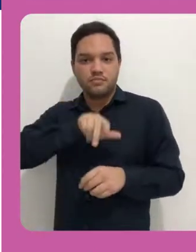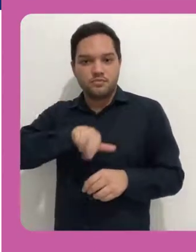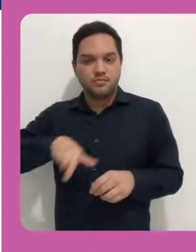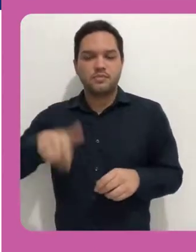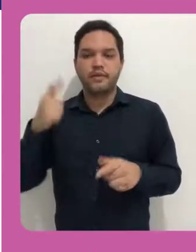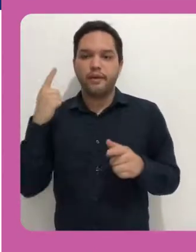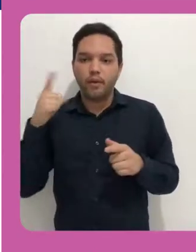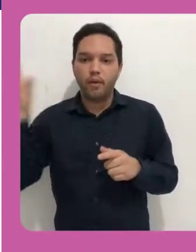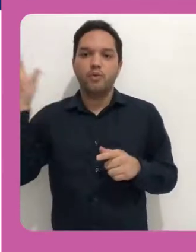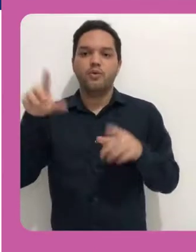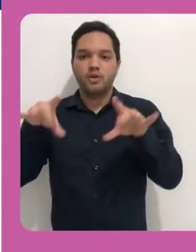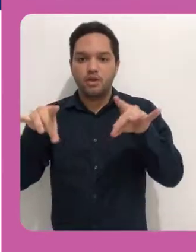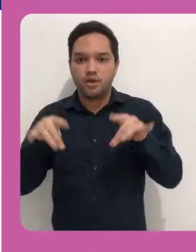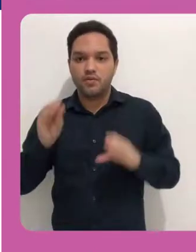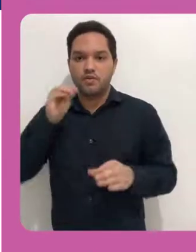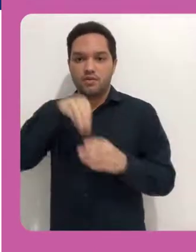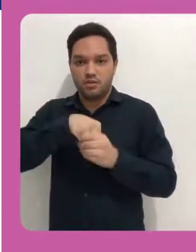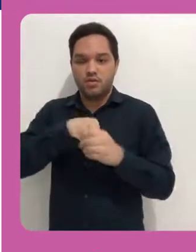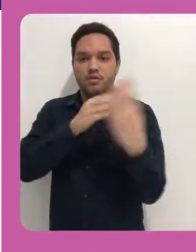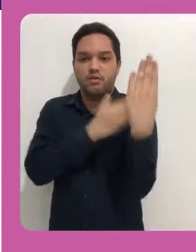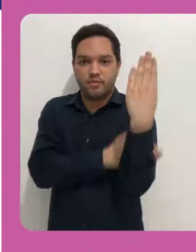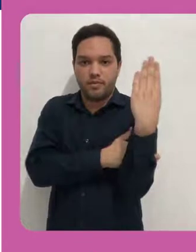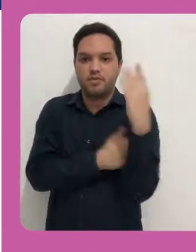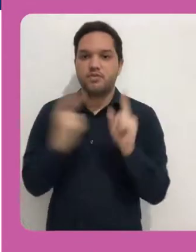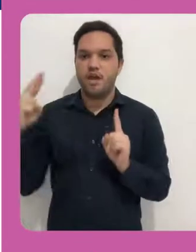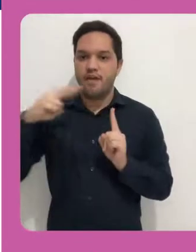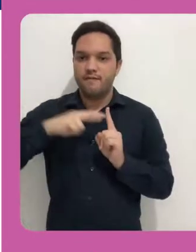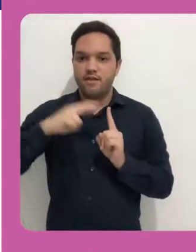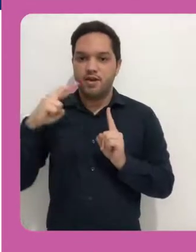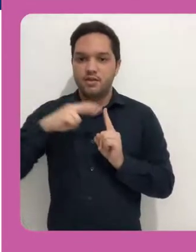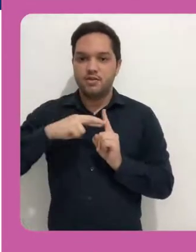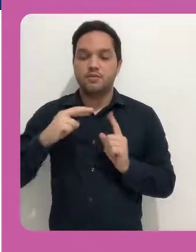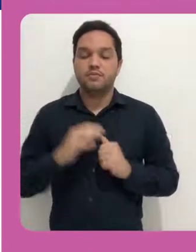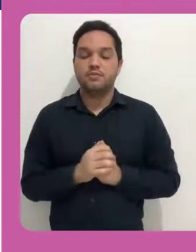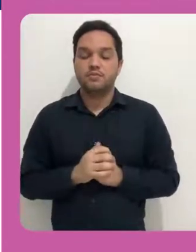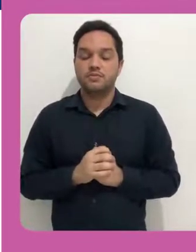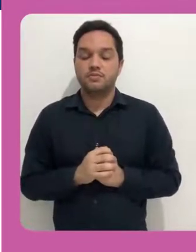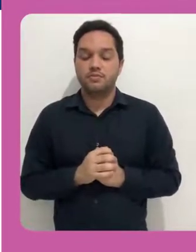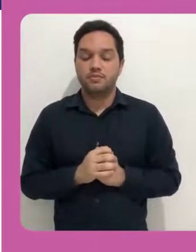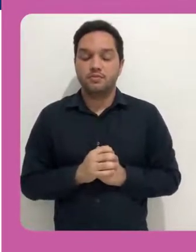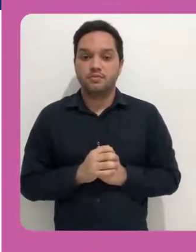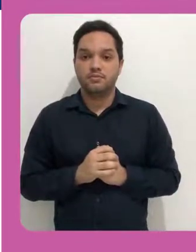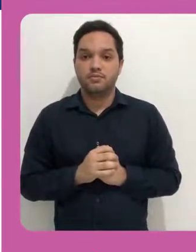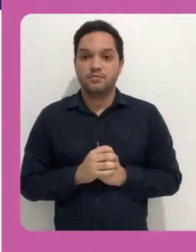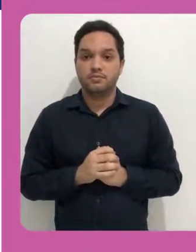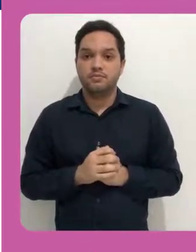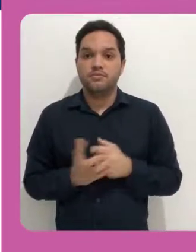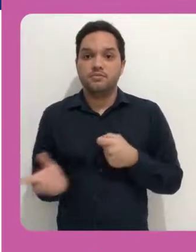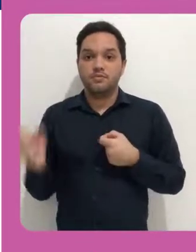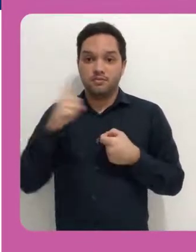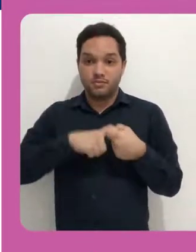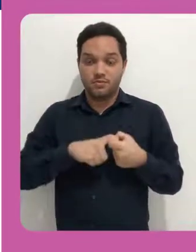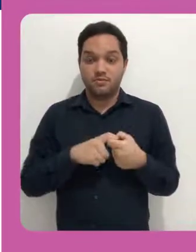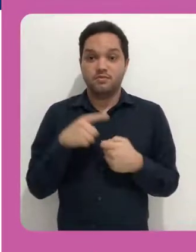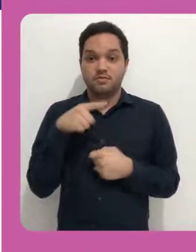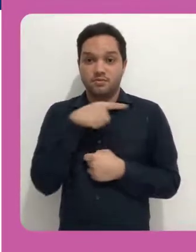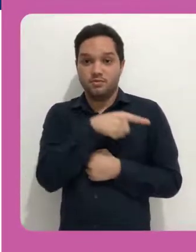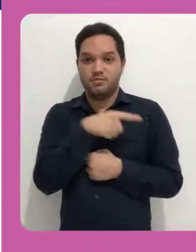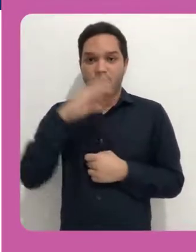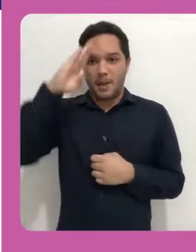Bom, voltando lá na nossa página principal e clicando em ativar edição, uma